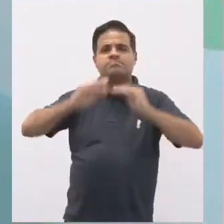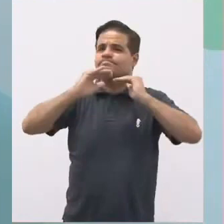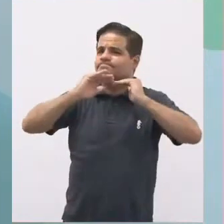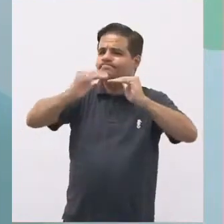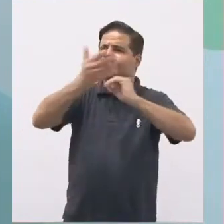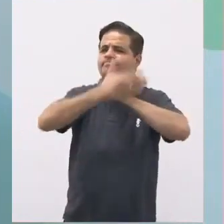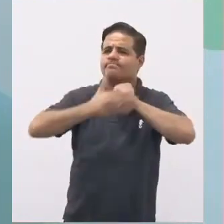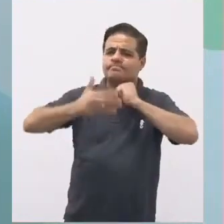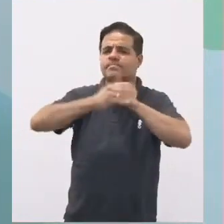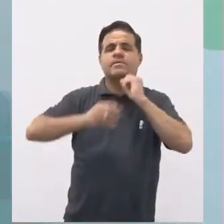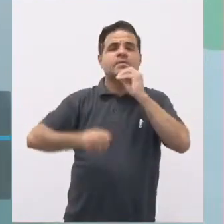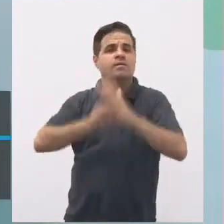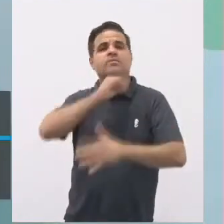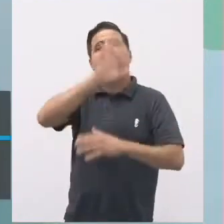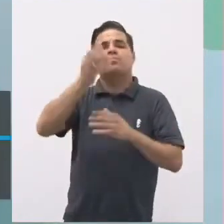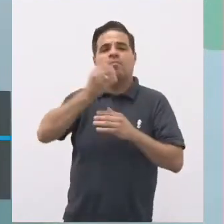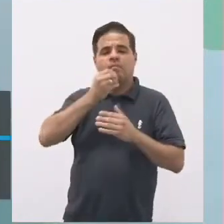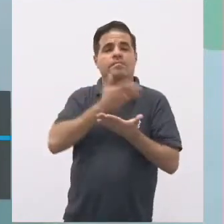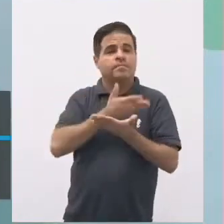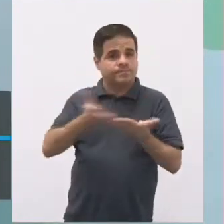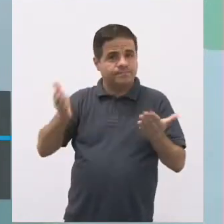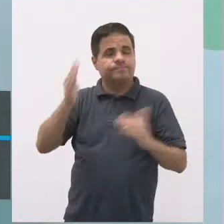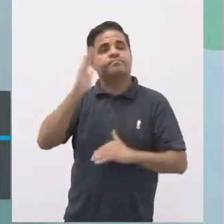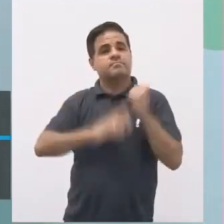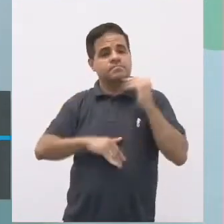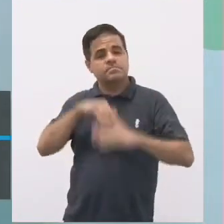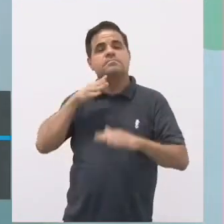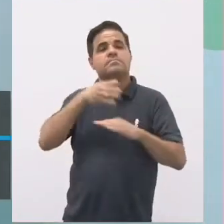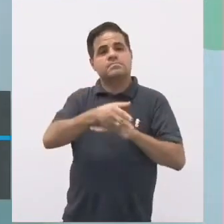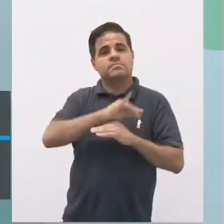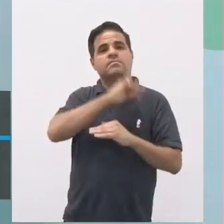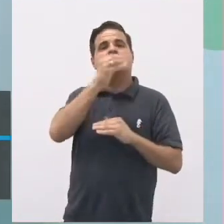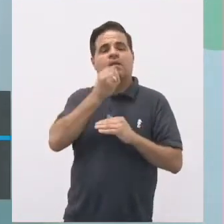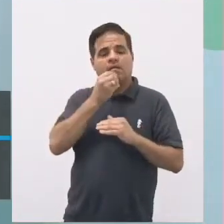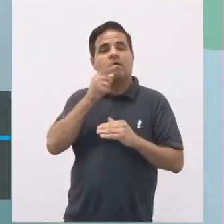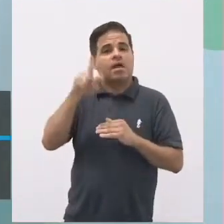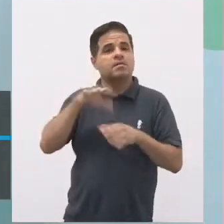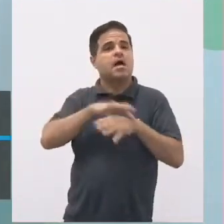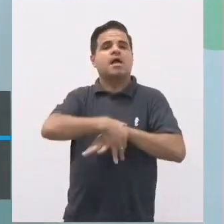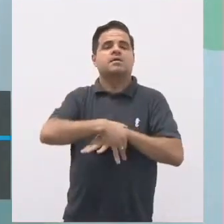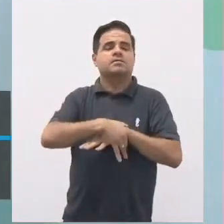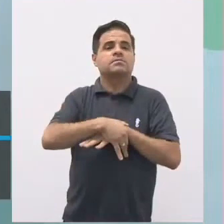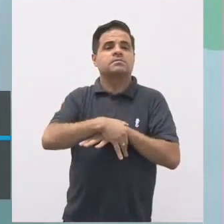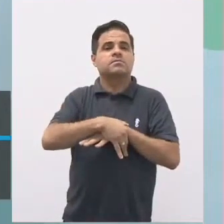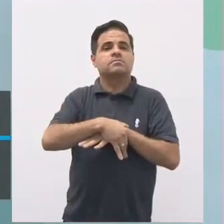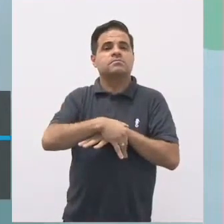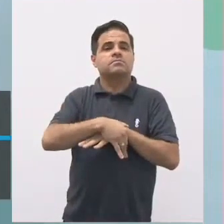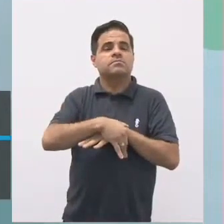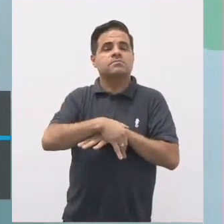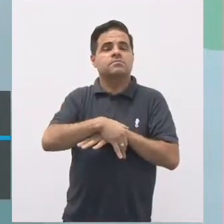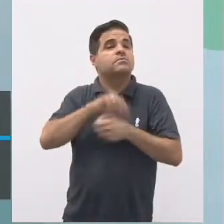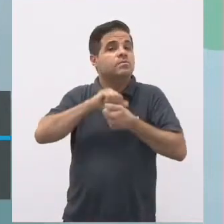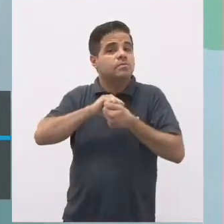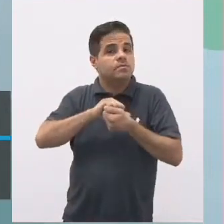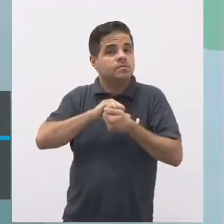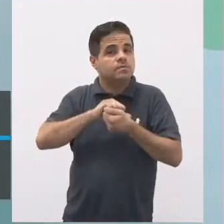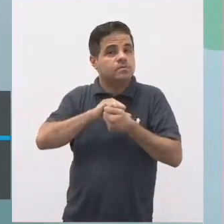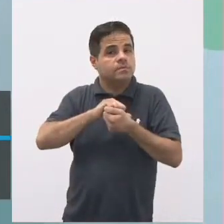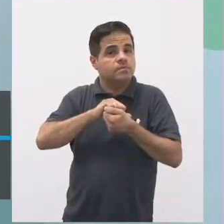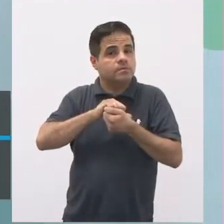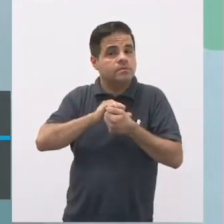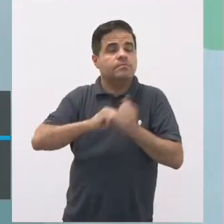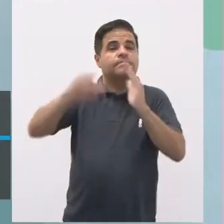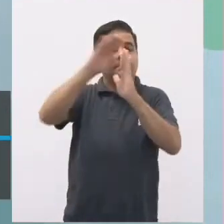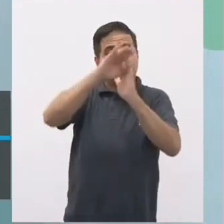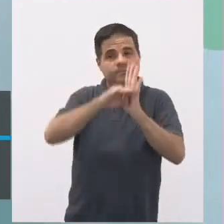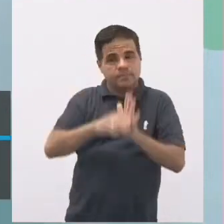e criar oportunidades para esses estudantes ter acesso a garantir essa educação de qualidade, que é um dos princípios